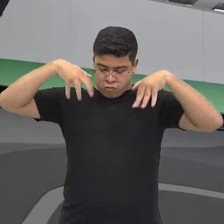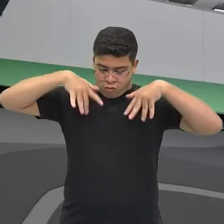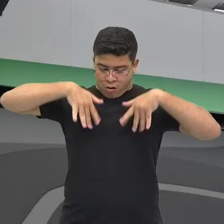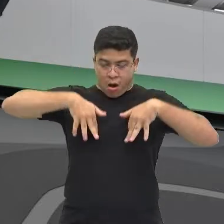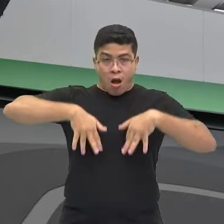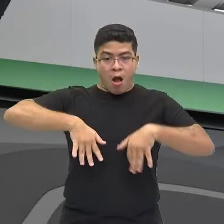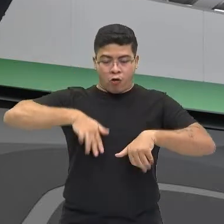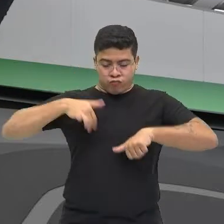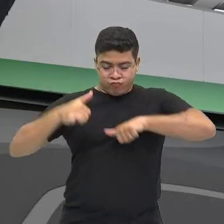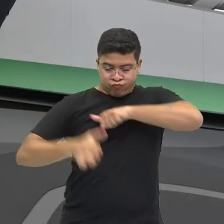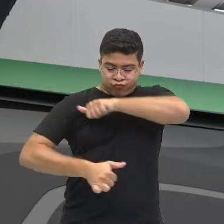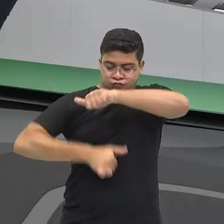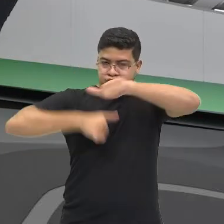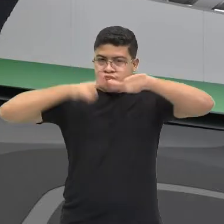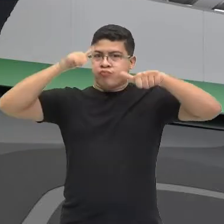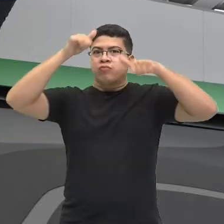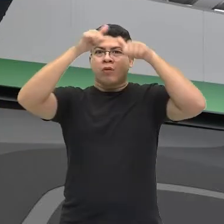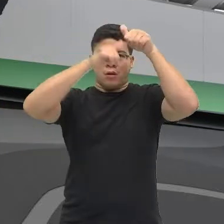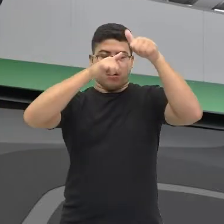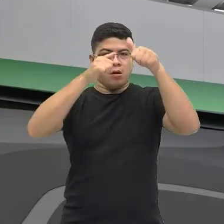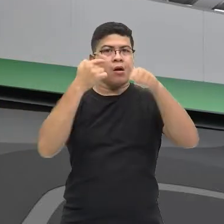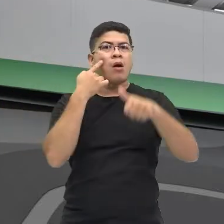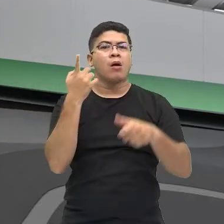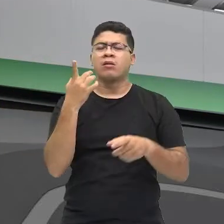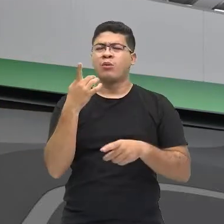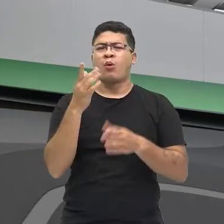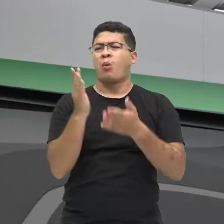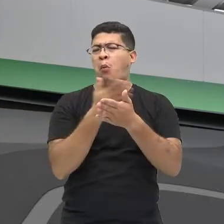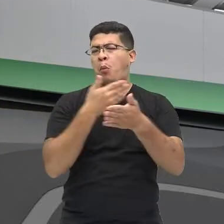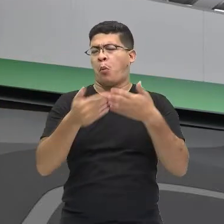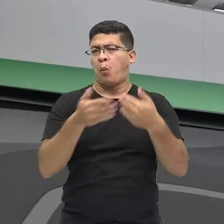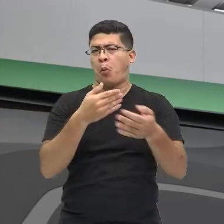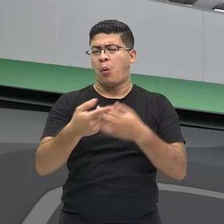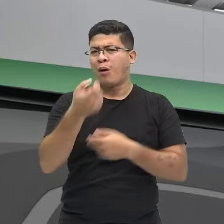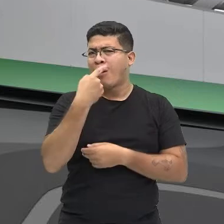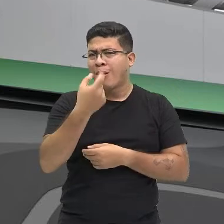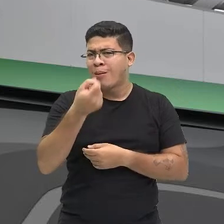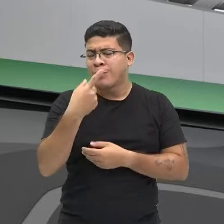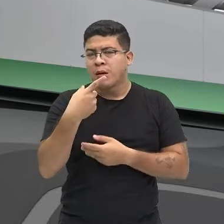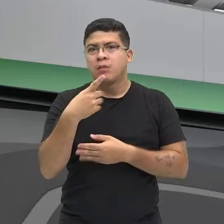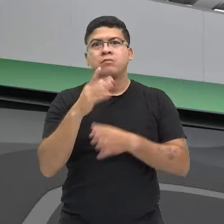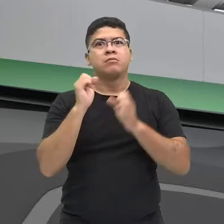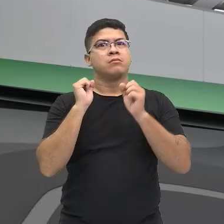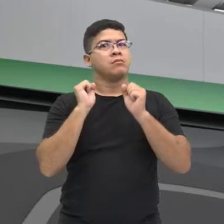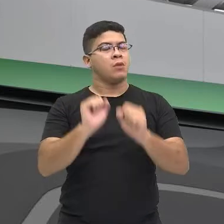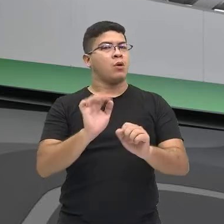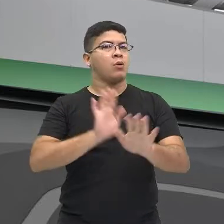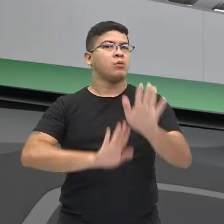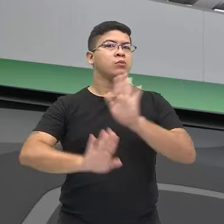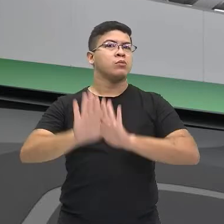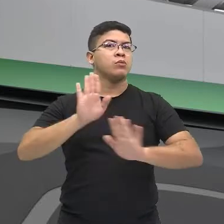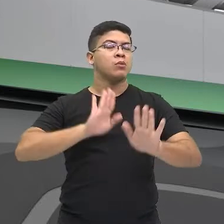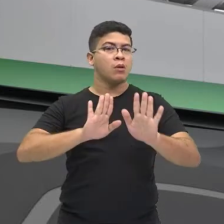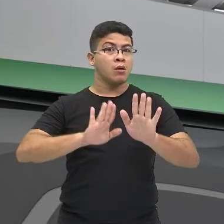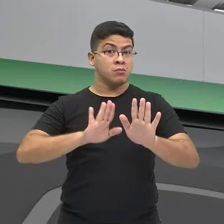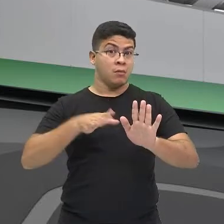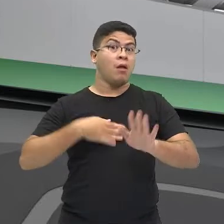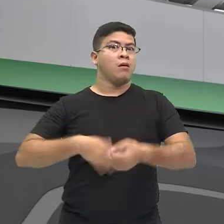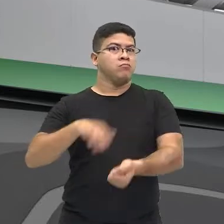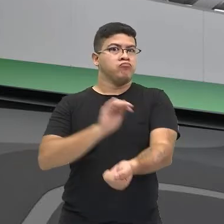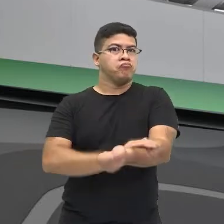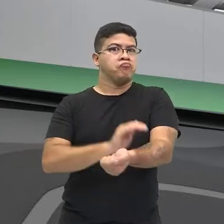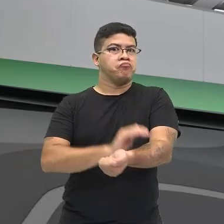pode sim você pegar qualquer medicamento e começar a tomar, porque você pode causar ali uma dependência química até do